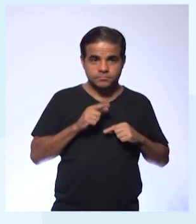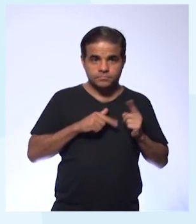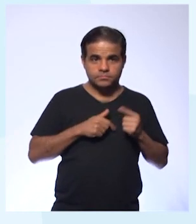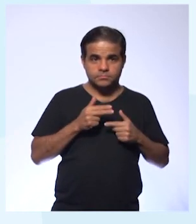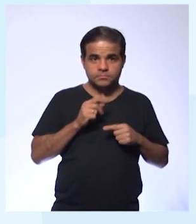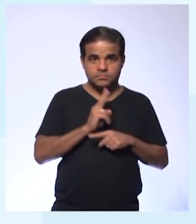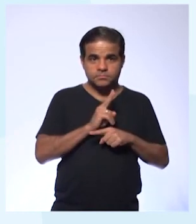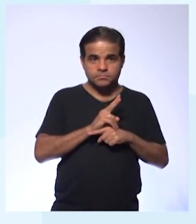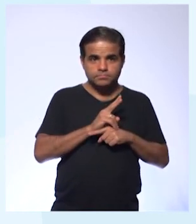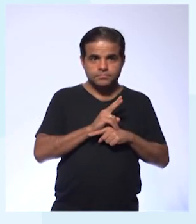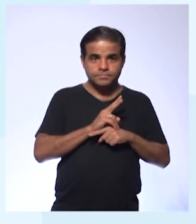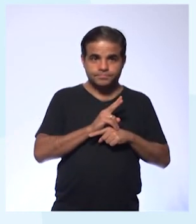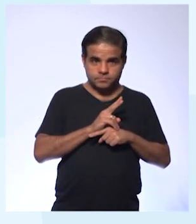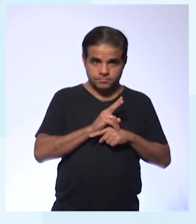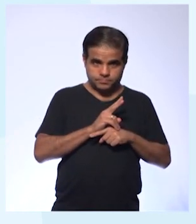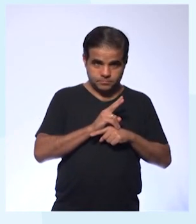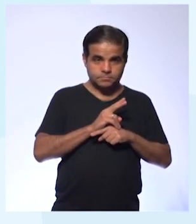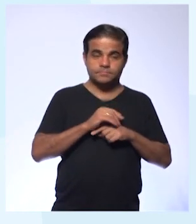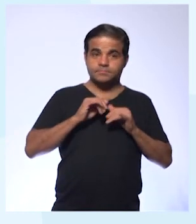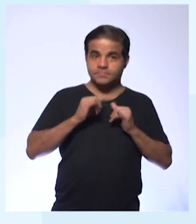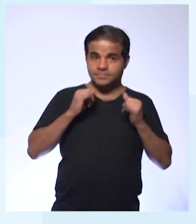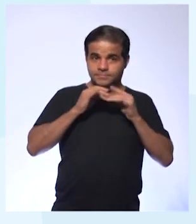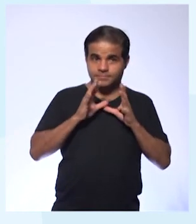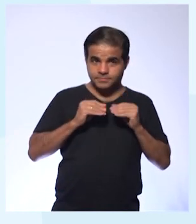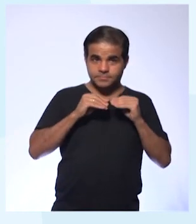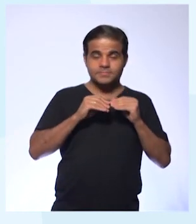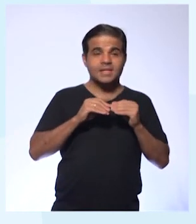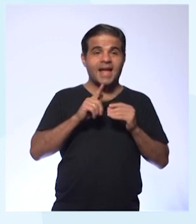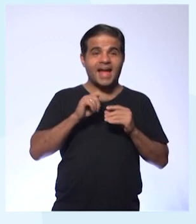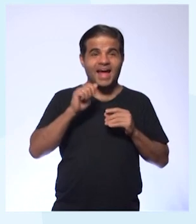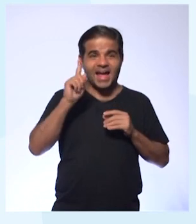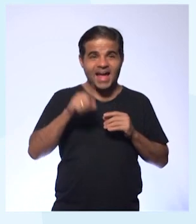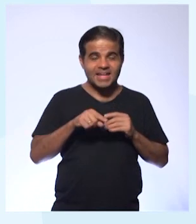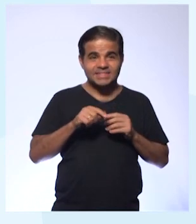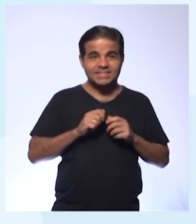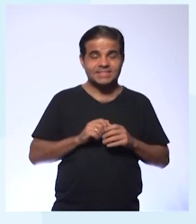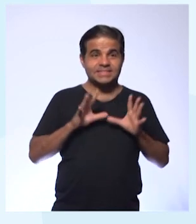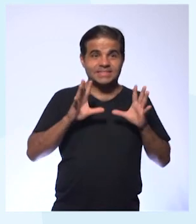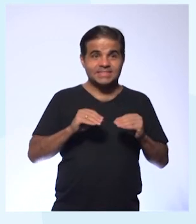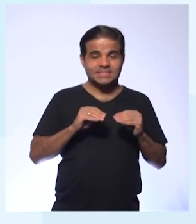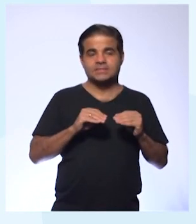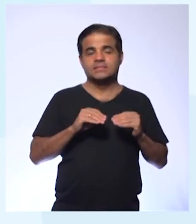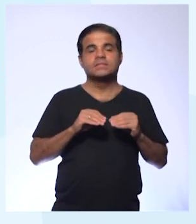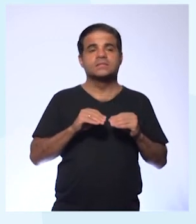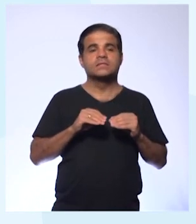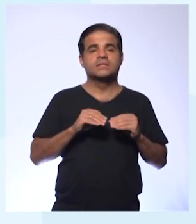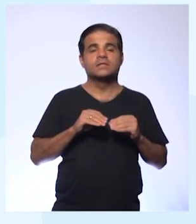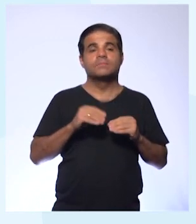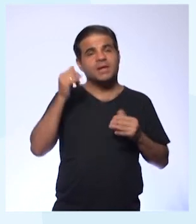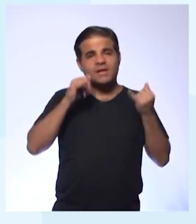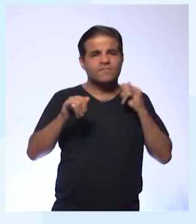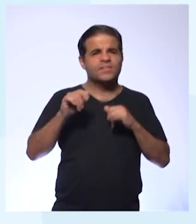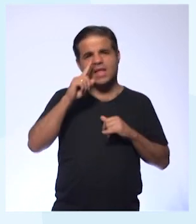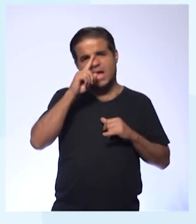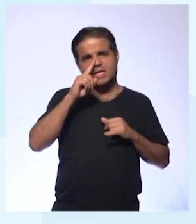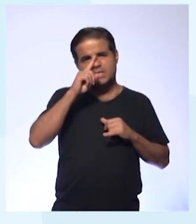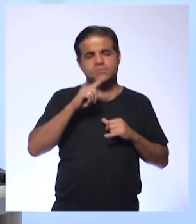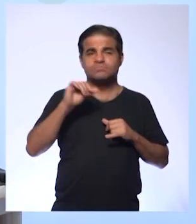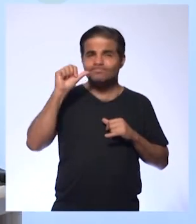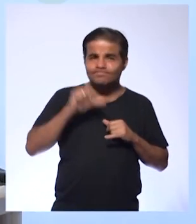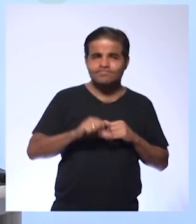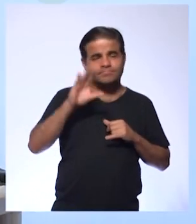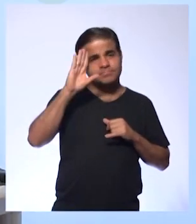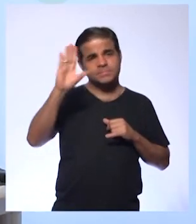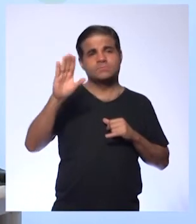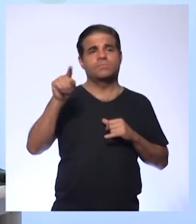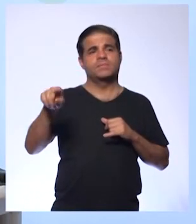seguro. Desligue a energia elétrica, o gás e a água, evitando maiores riscos, né? Principalmente esse último